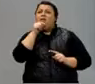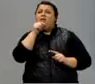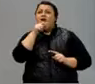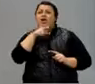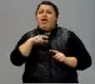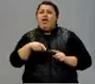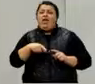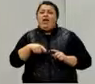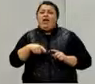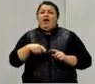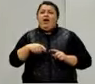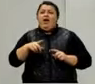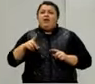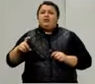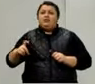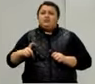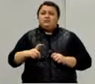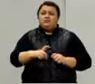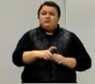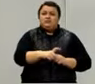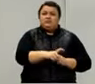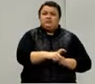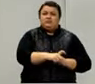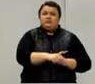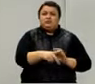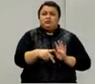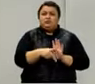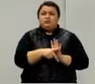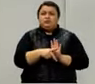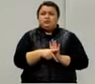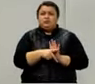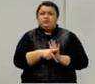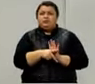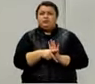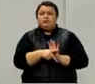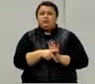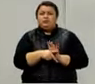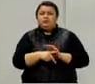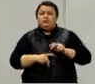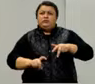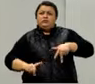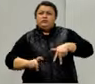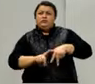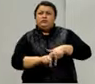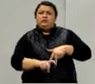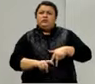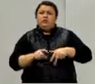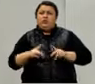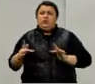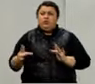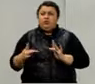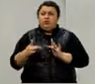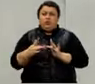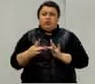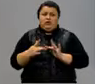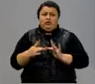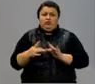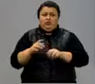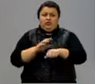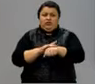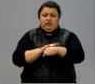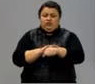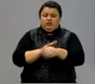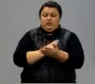causado pelo verme Schistossoma mansoni, o esquistossomo. O contágio ocorre depois que as larvas do verme